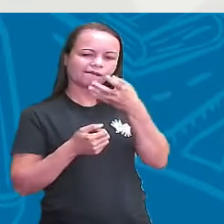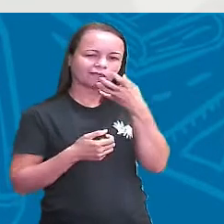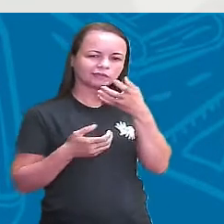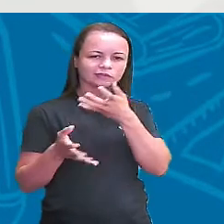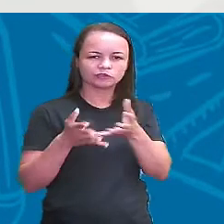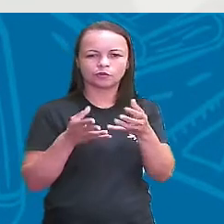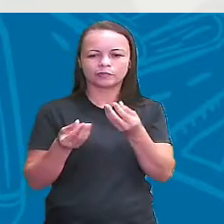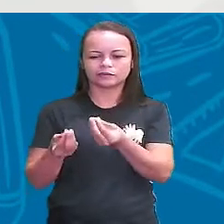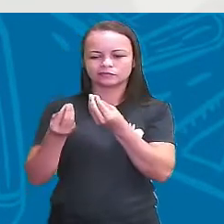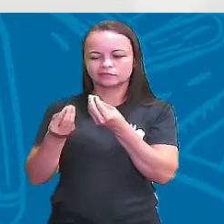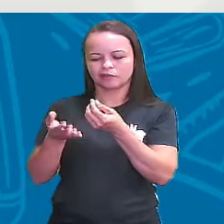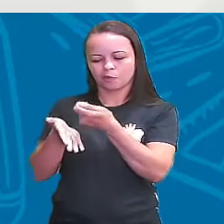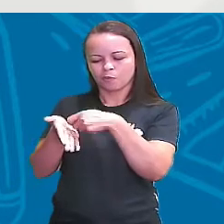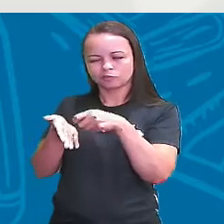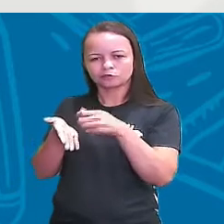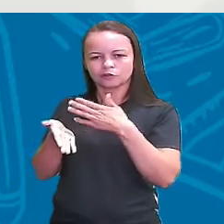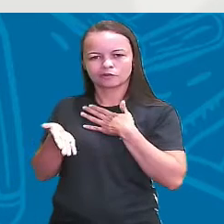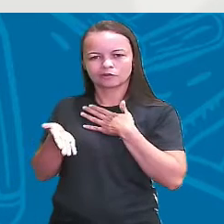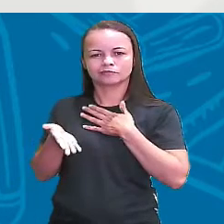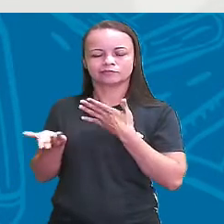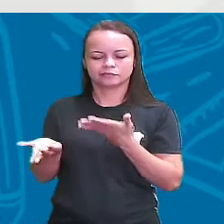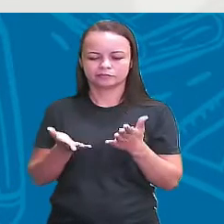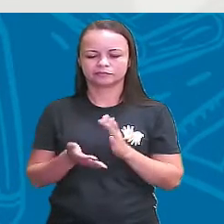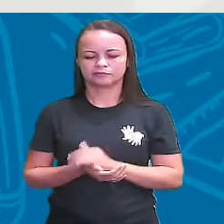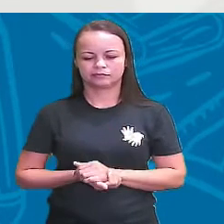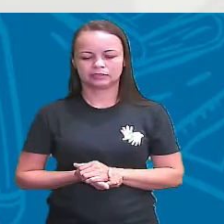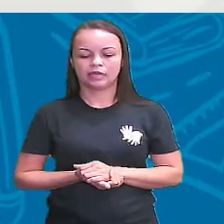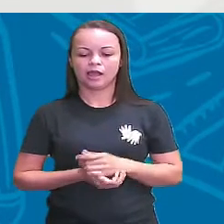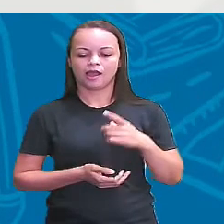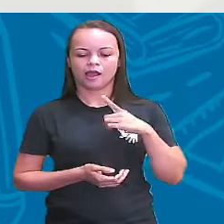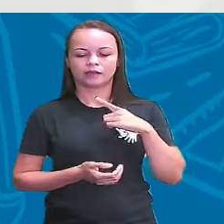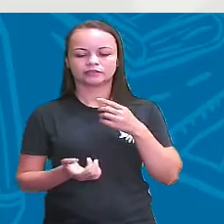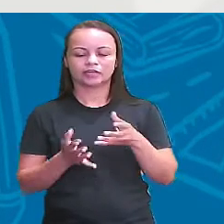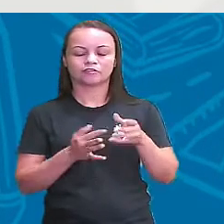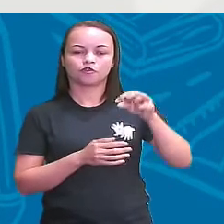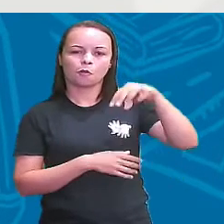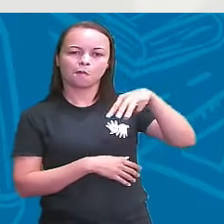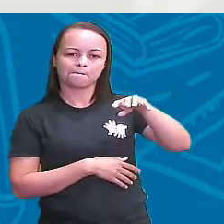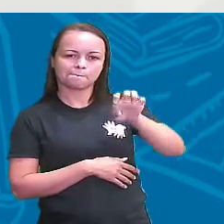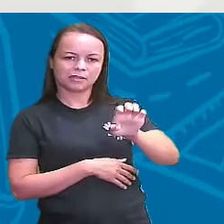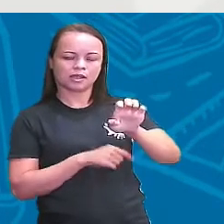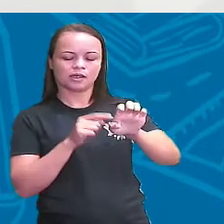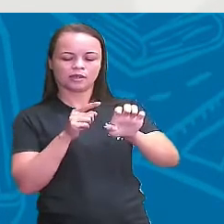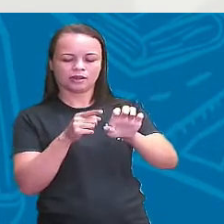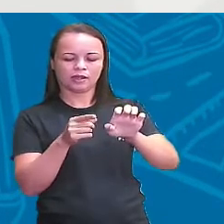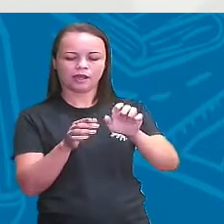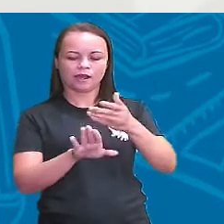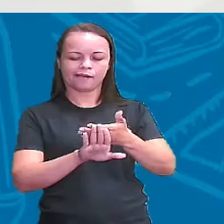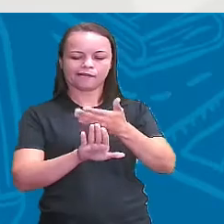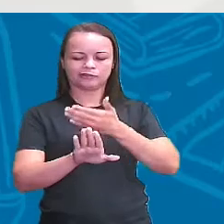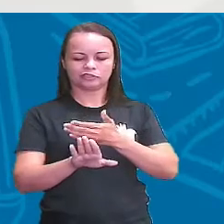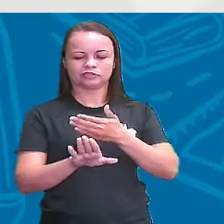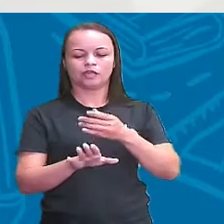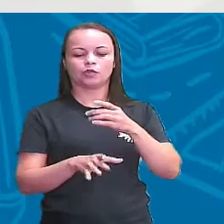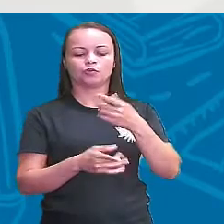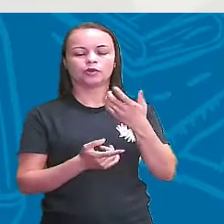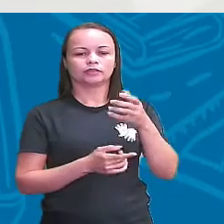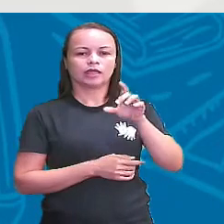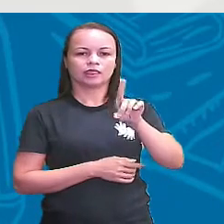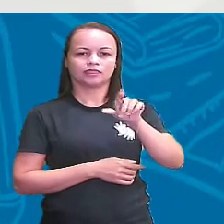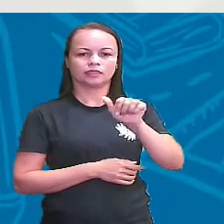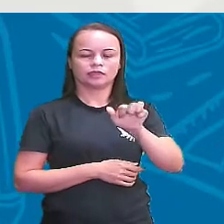me antes do verbo dar, que aí está conjugado. Dio. O cantor